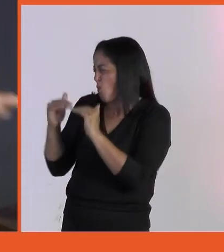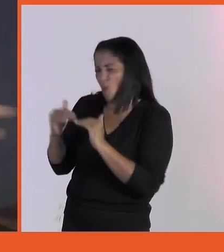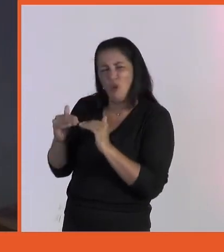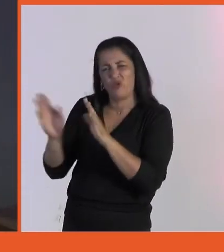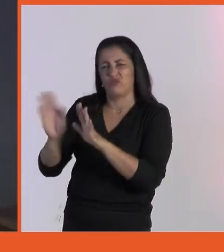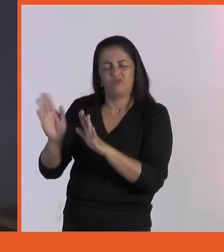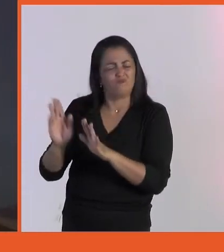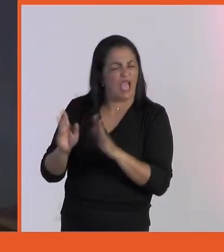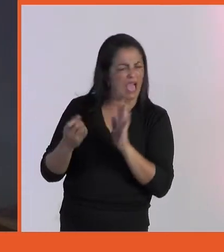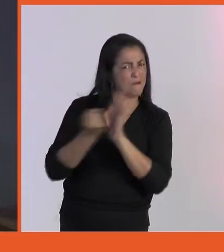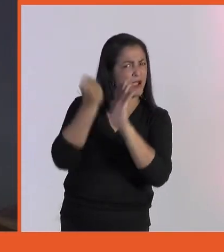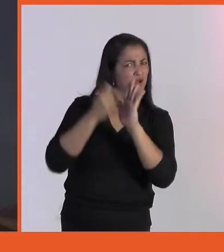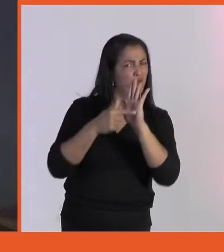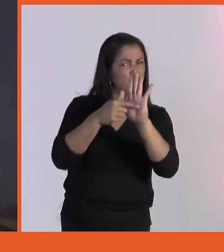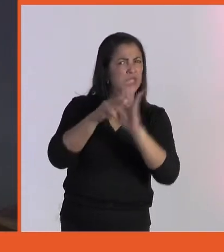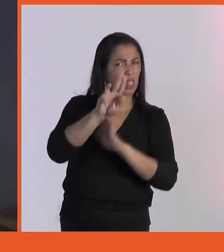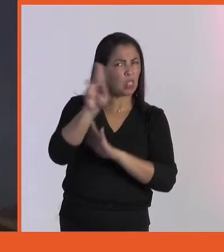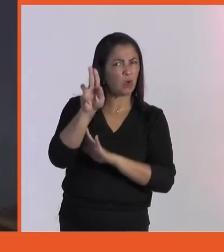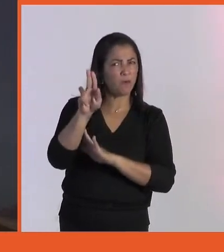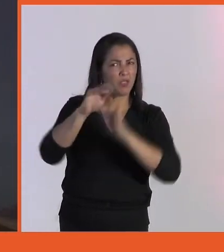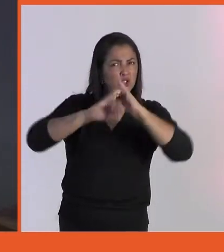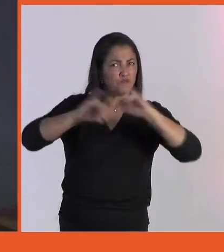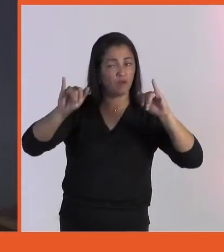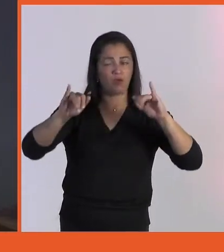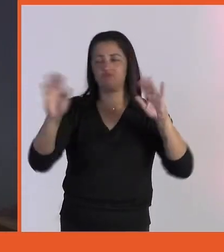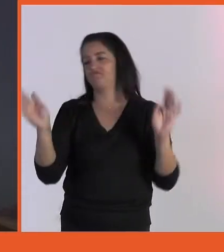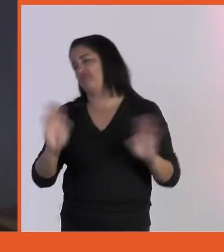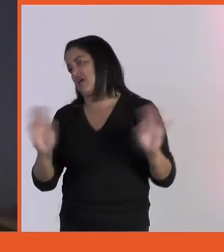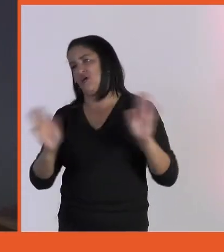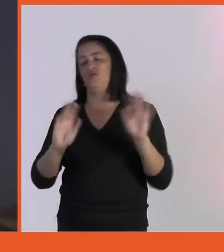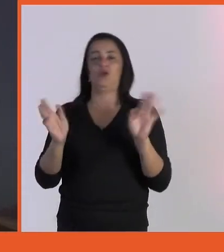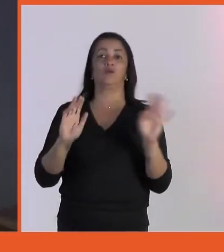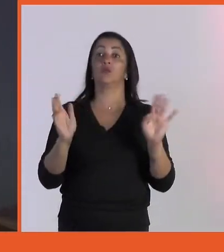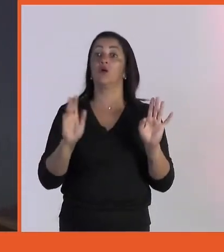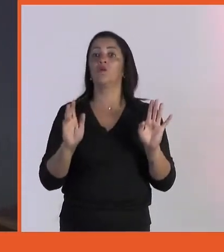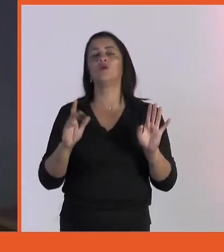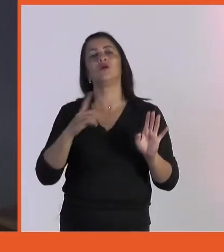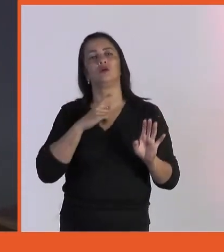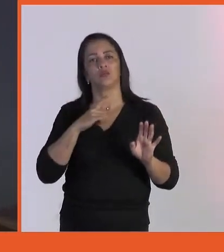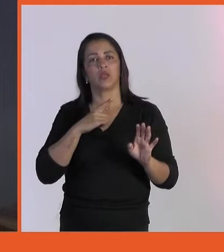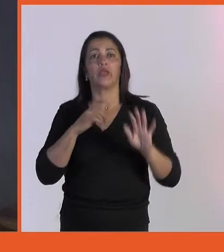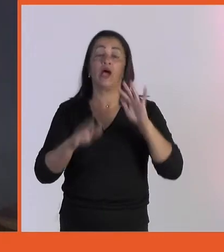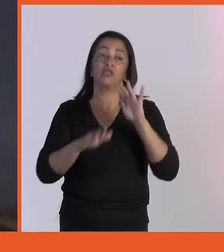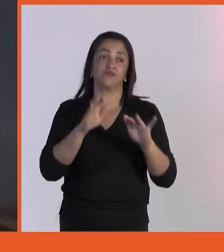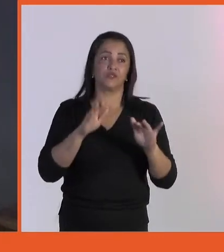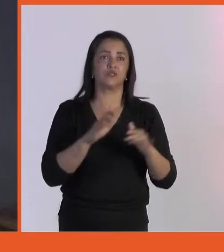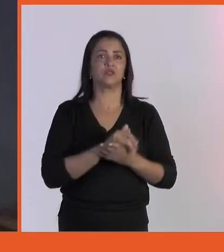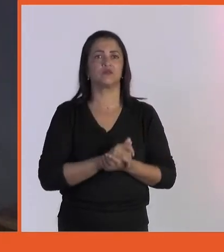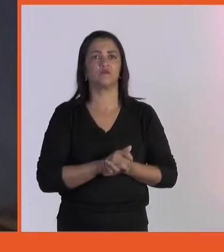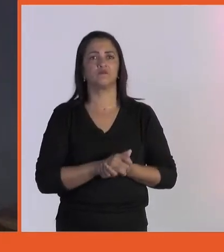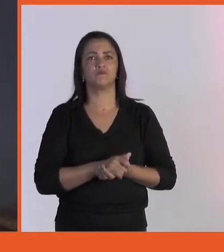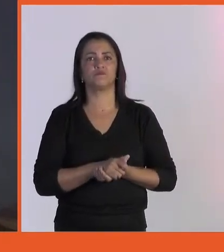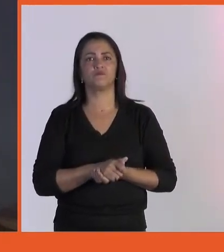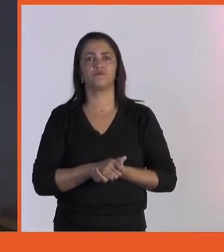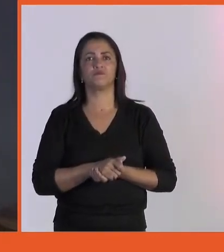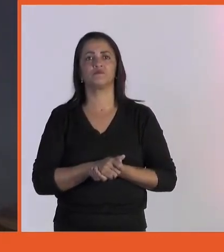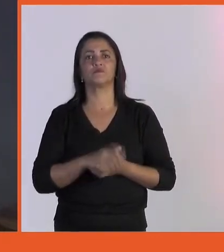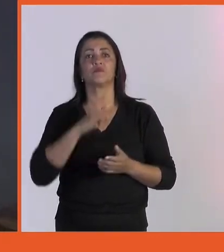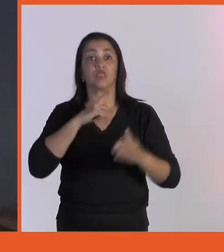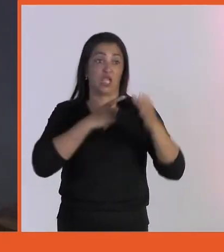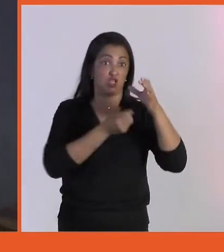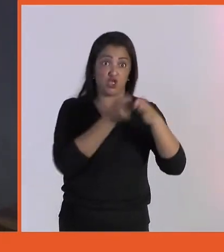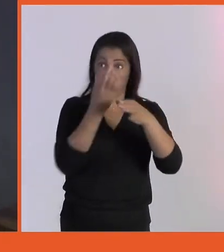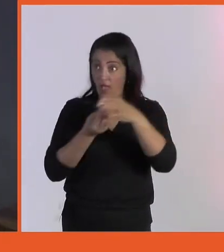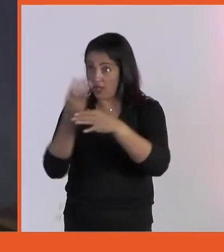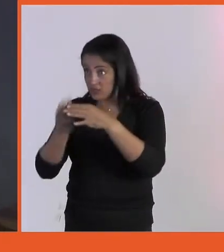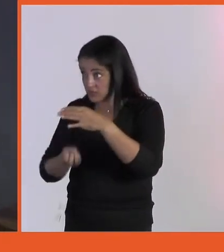vir, vamos te bancar. Então, quando eu percebi que a minha comunidade me dava essa liberdade de criação mesmo, assim,